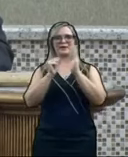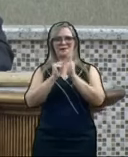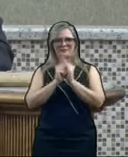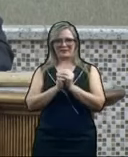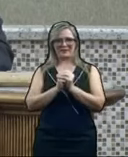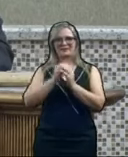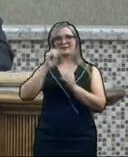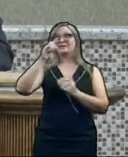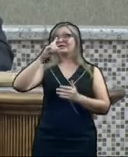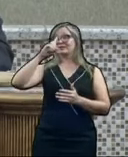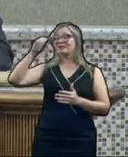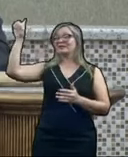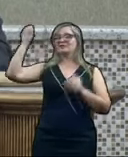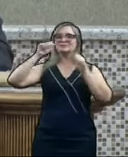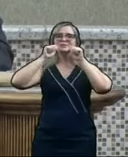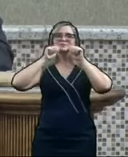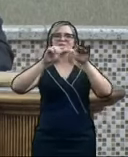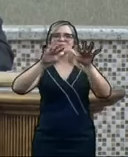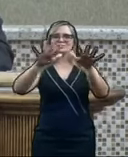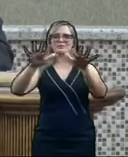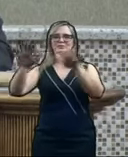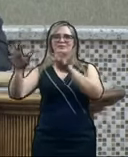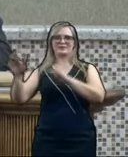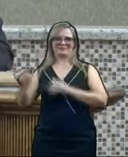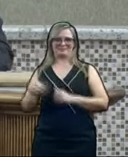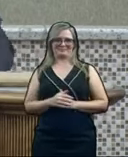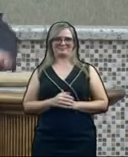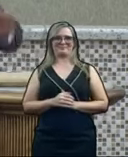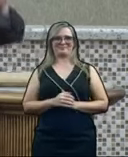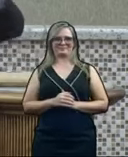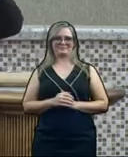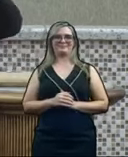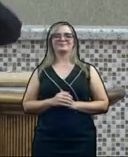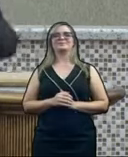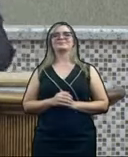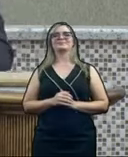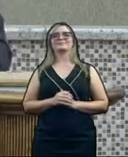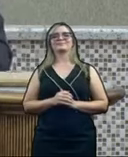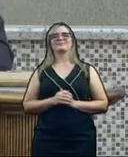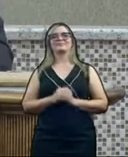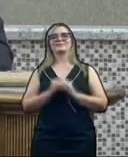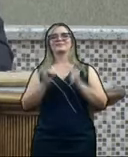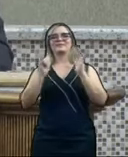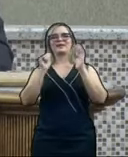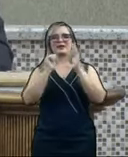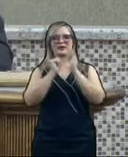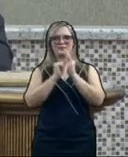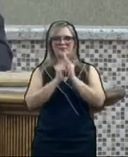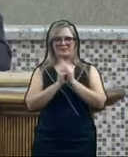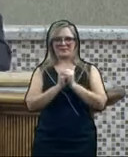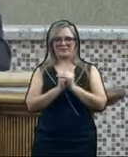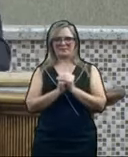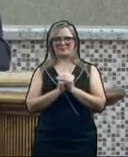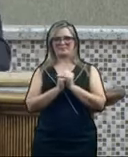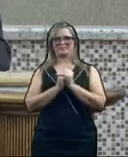albis foi isso muito obrigado pela oportunidade de falar com esse rebanho tão precioso e tão amado por todos nós Deus